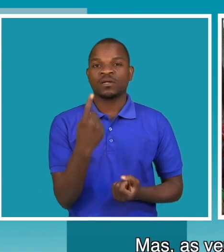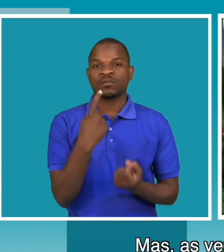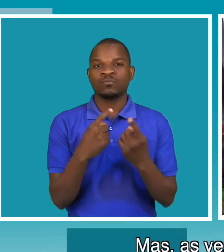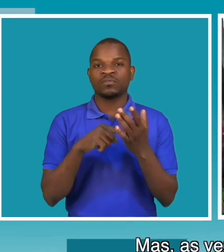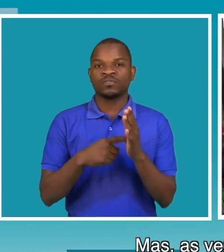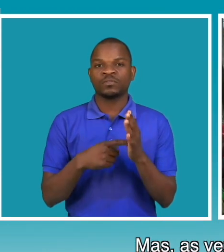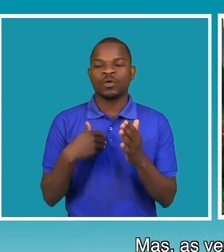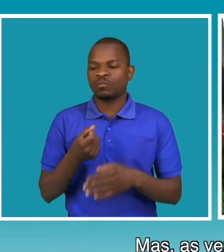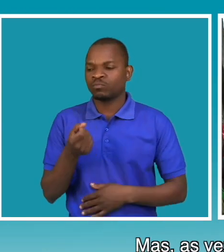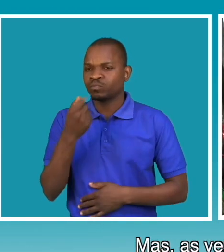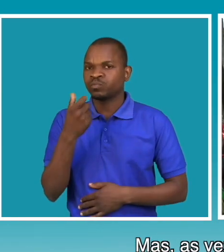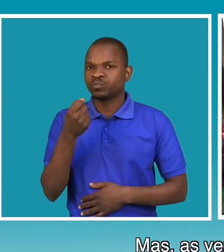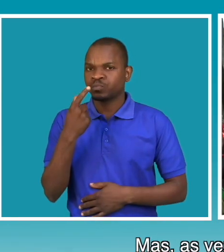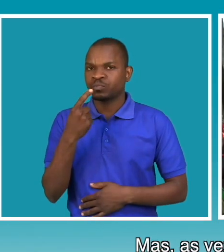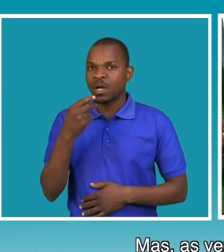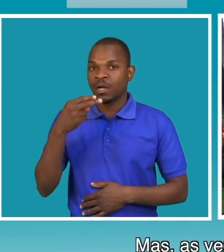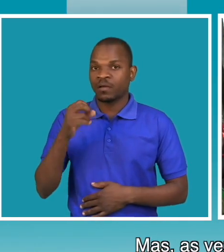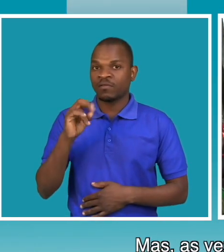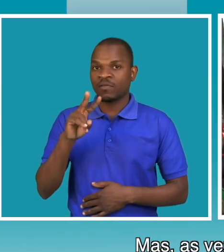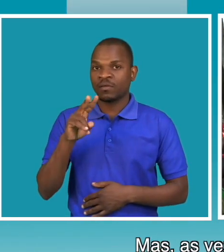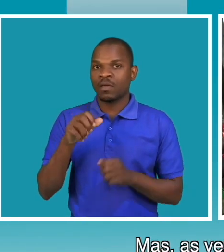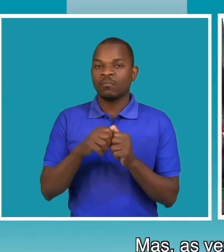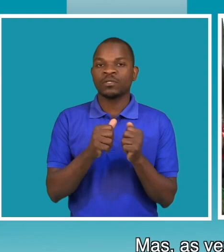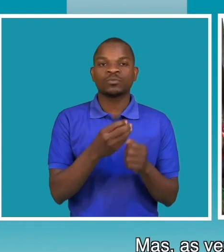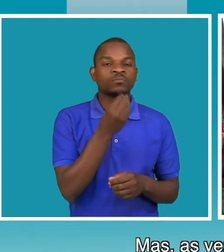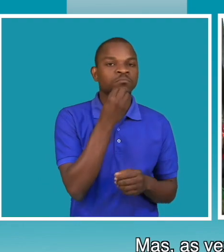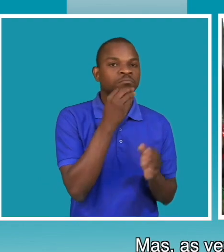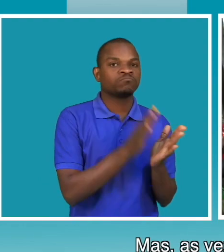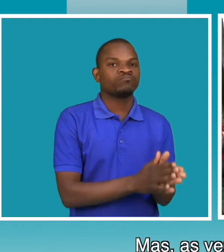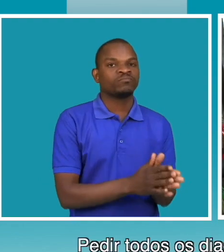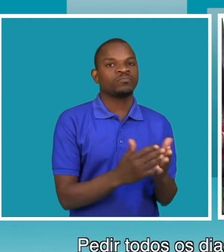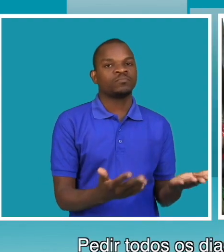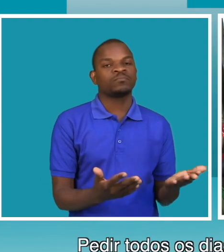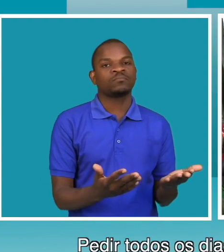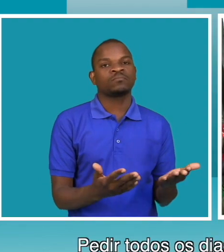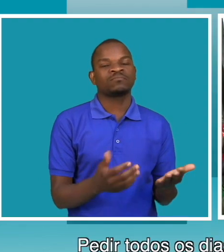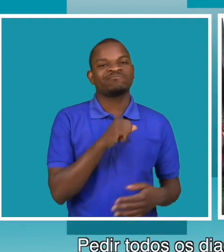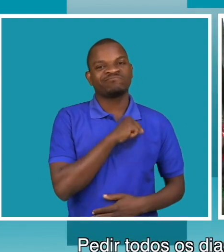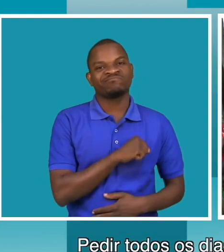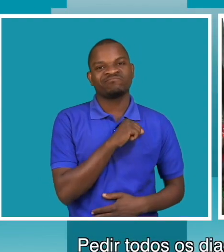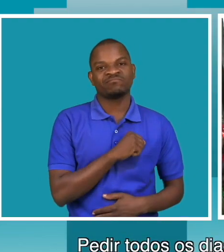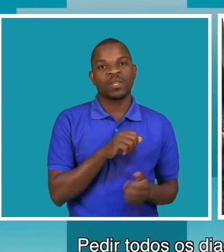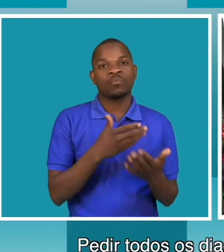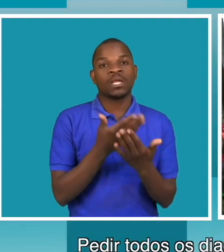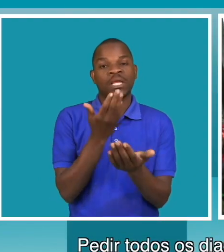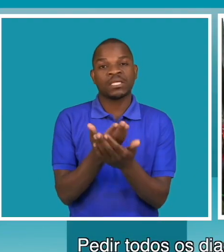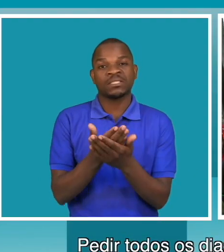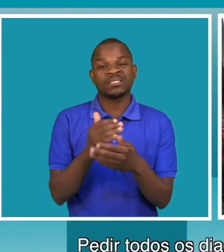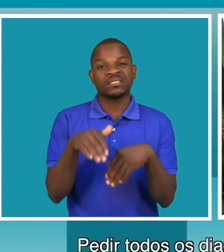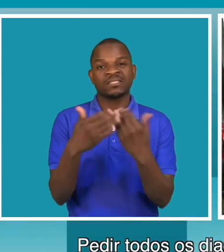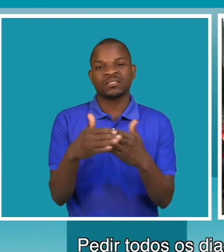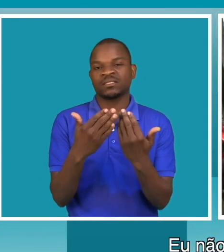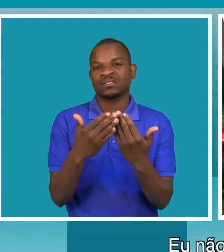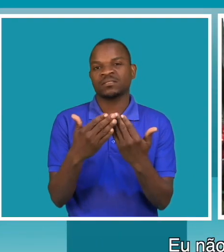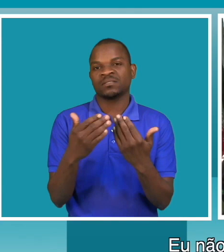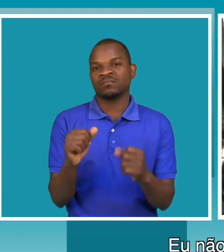eu tomo comprimidos sem comer, porque eu não tenho como fazer. Pedir todos os dias também pra mim, é muito